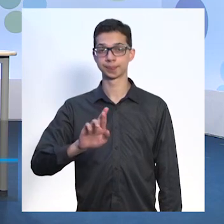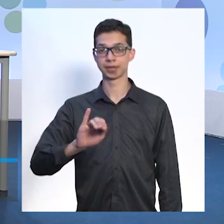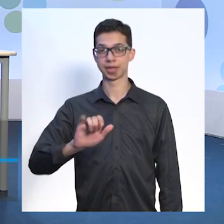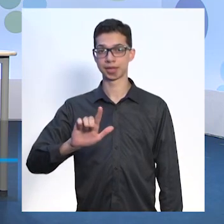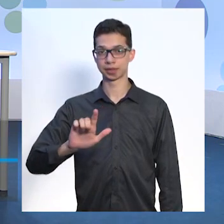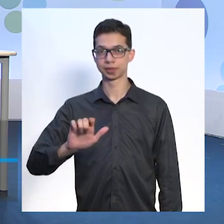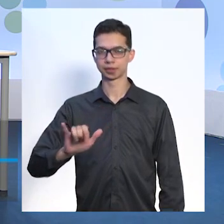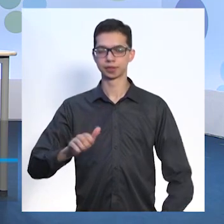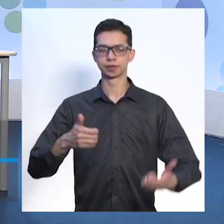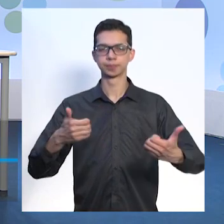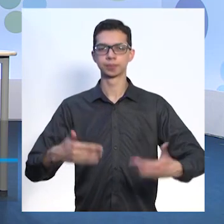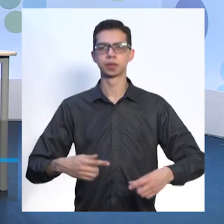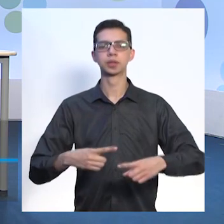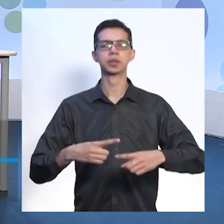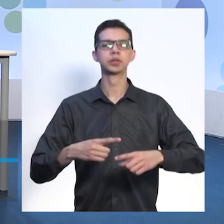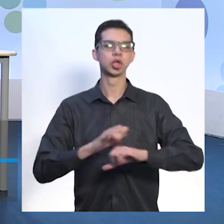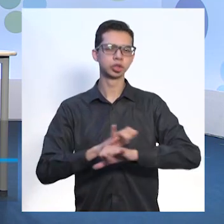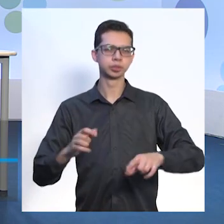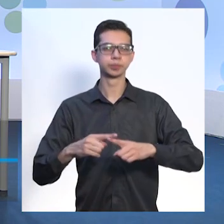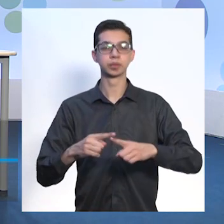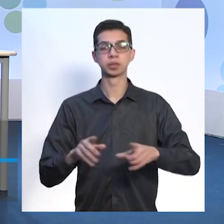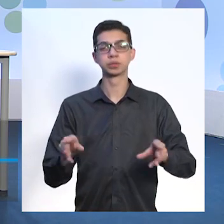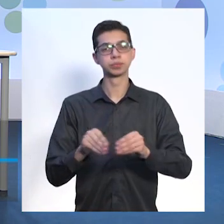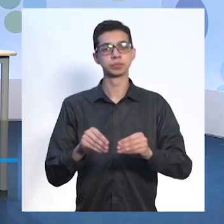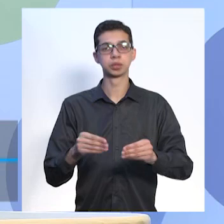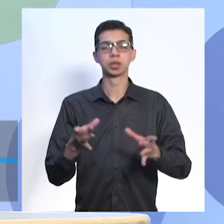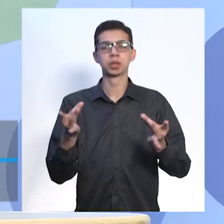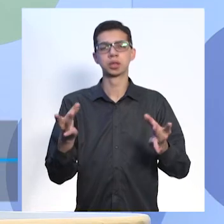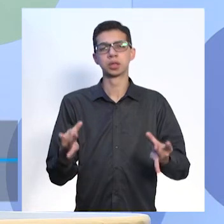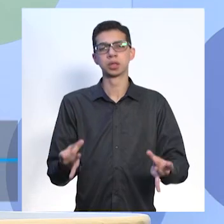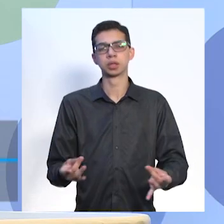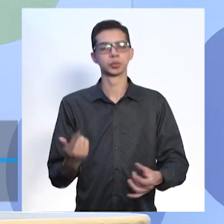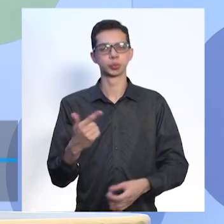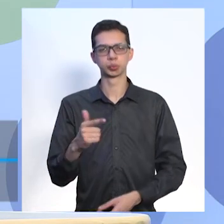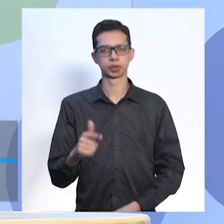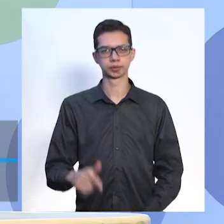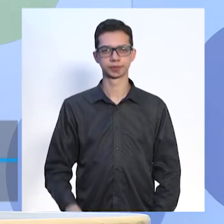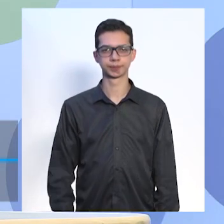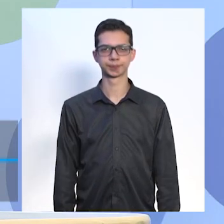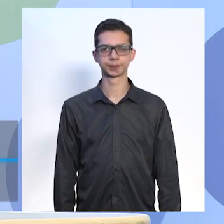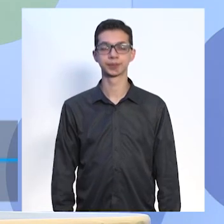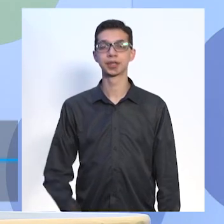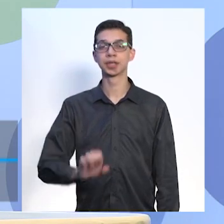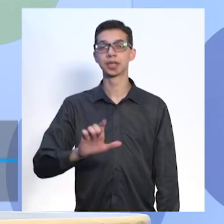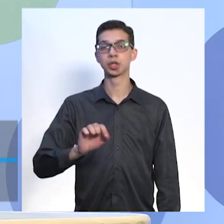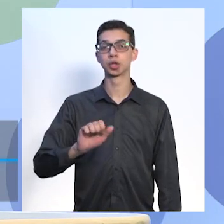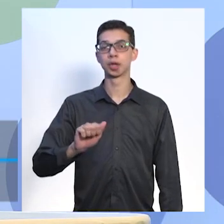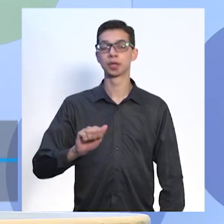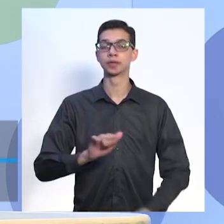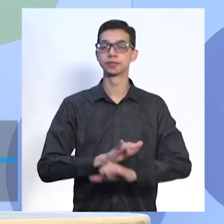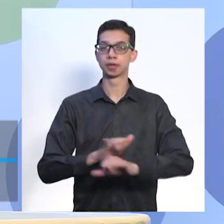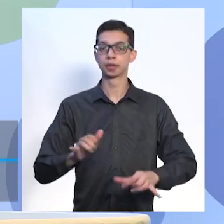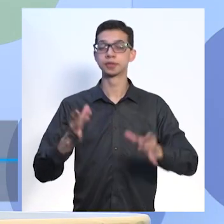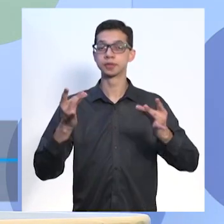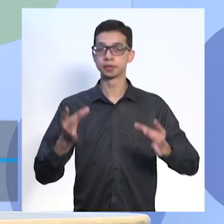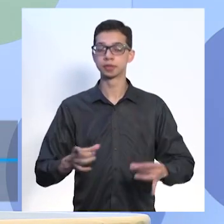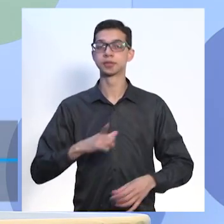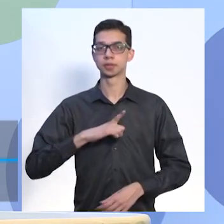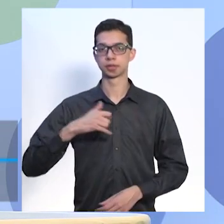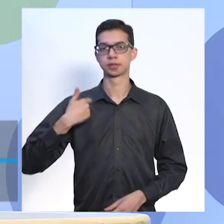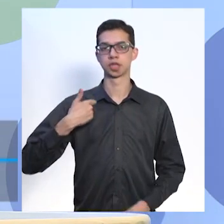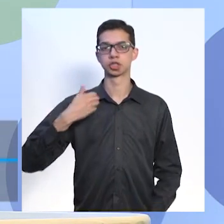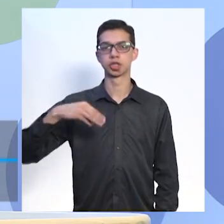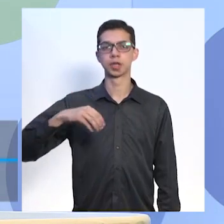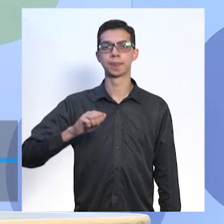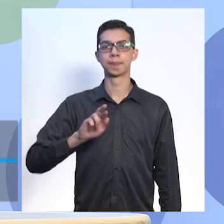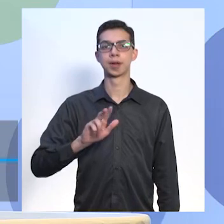e não tem muitos detalhes. Eloá, Porque tem mais detalhes, como a idade da Marli, que não